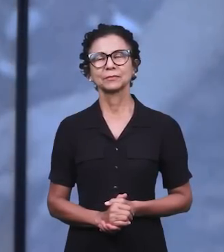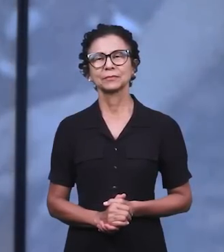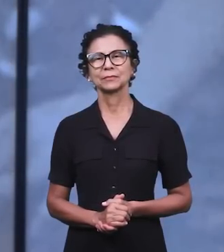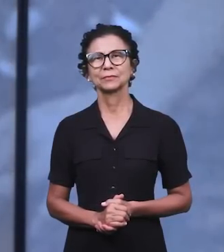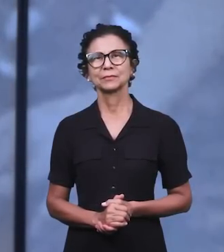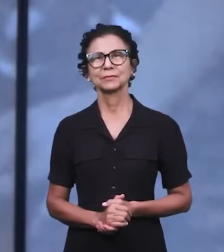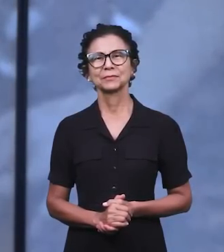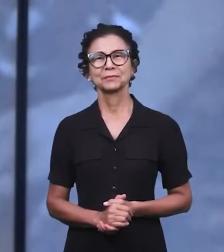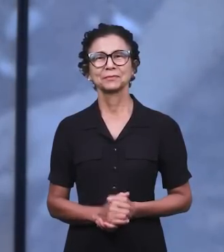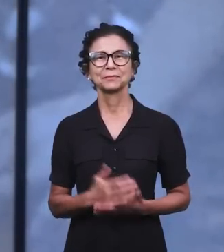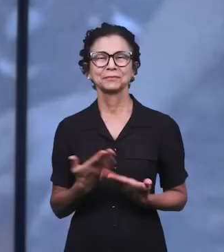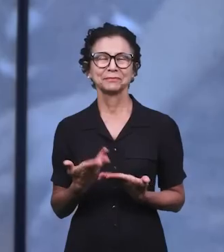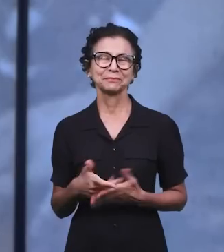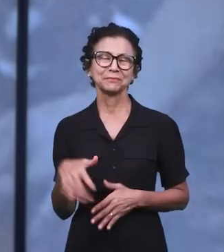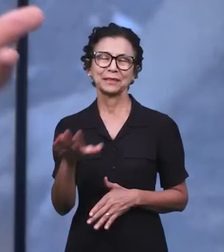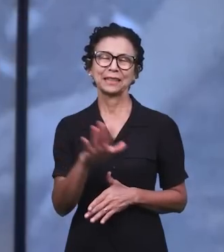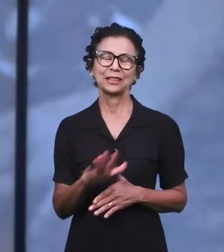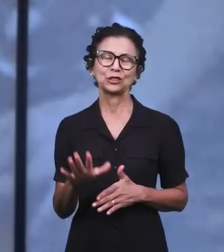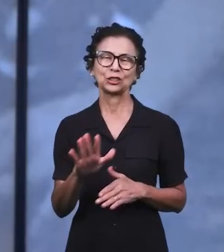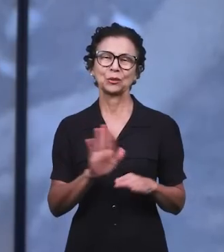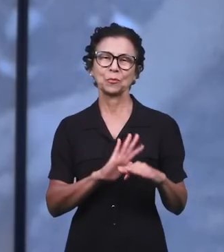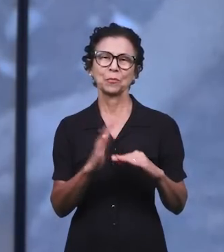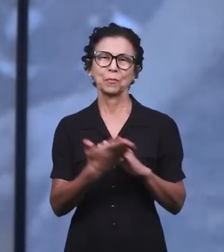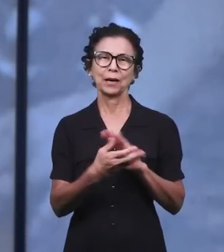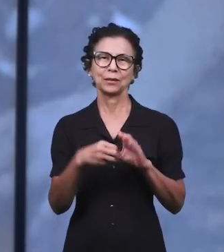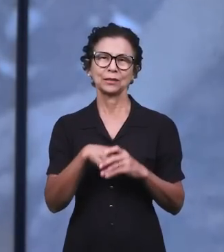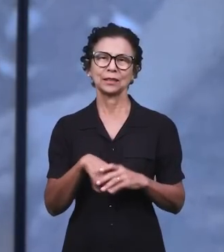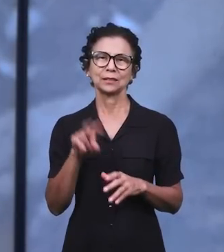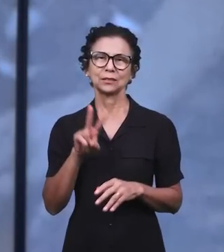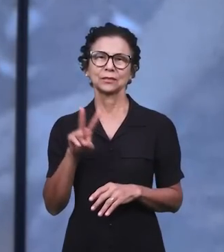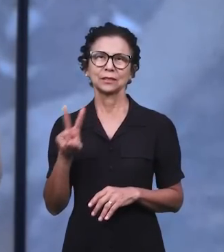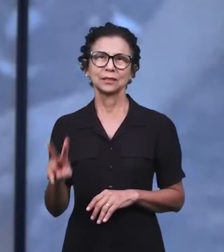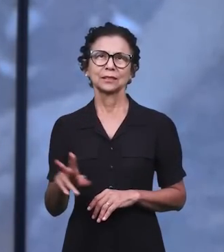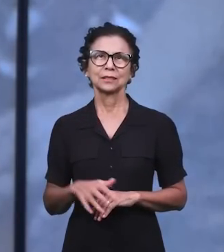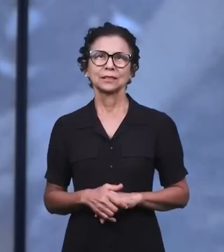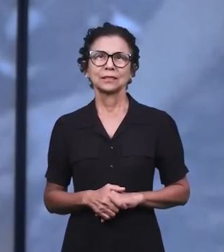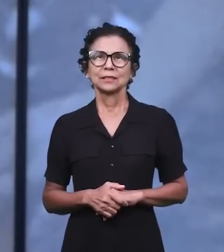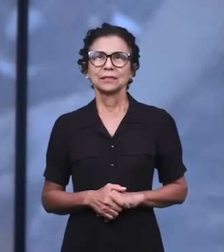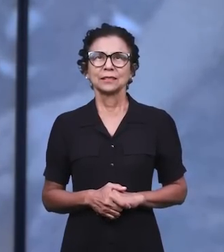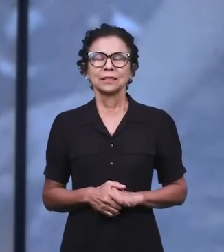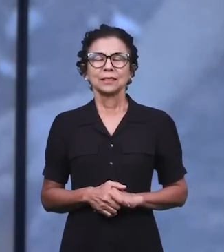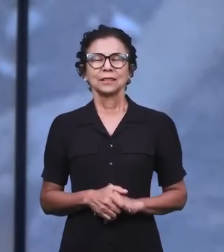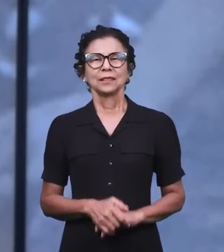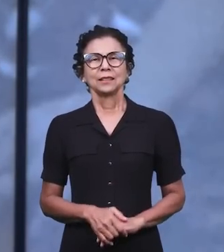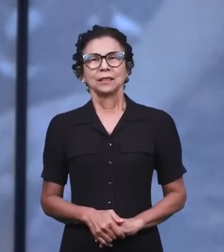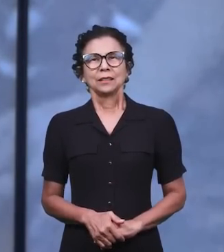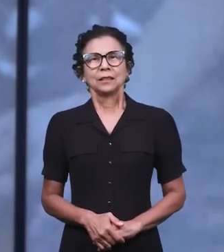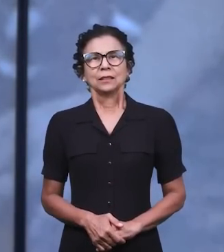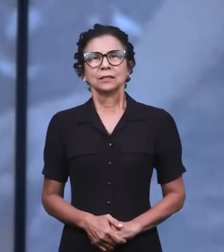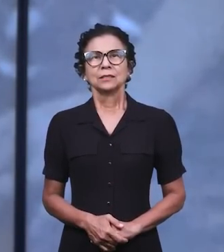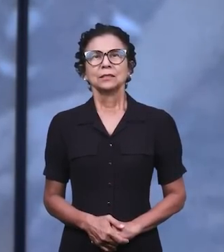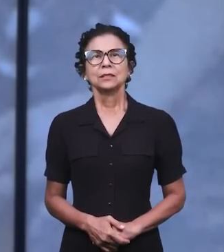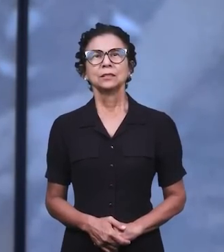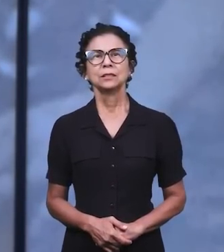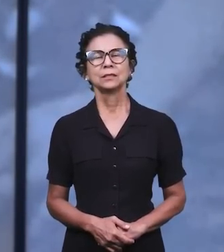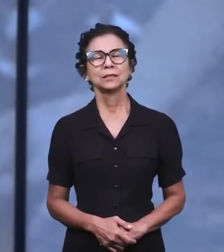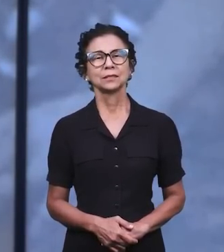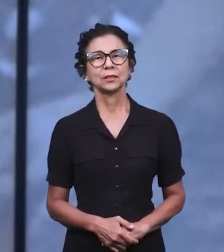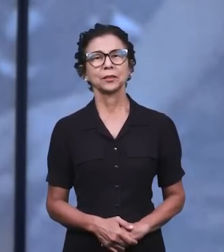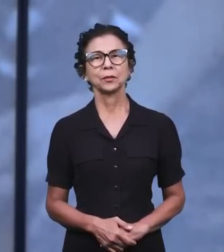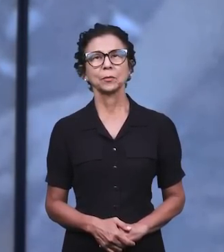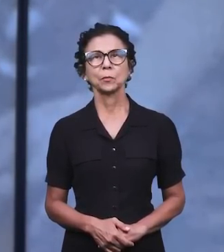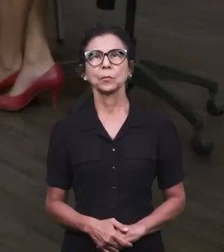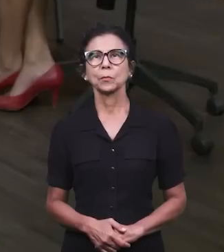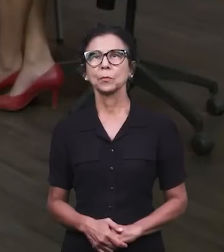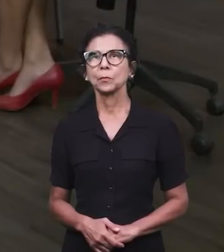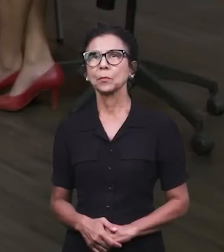fica a igreja de Praia da Costa 3, que é conhecida popularmente como a igreja de Moby Dick. Aqui a gente tem dessas coisas, tá bom? Mas vamos lá. Andréia, como